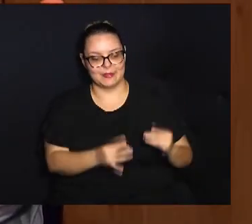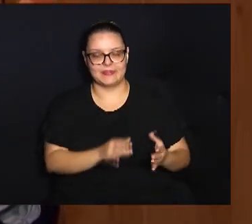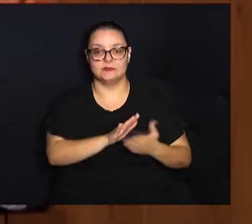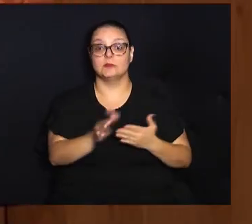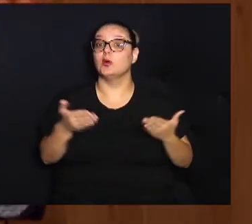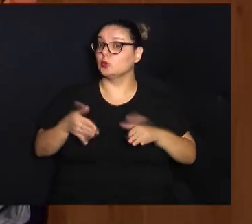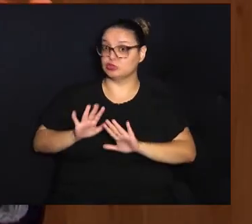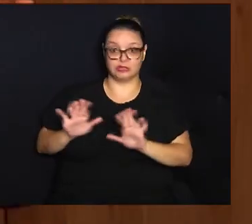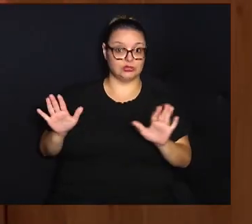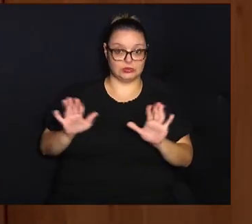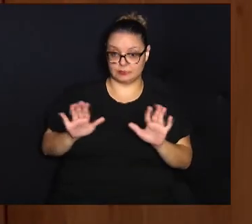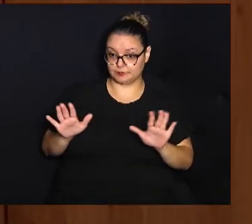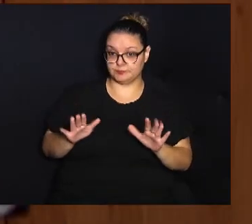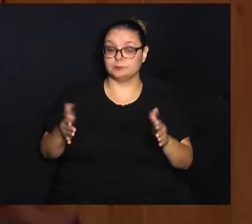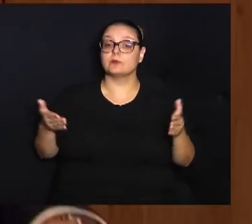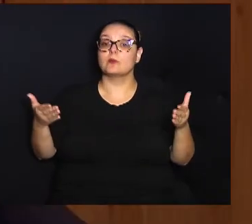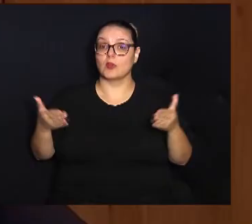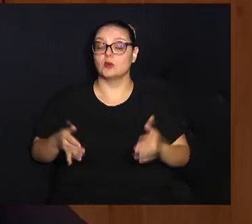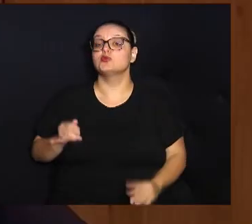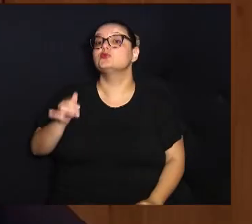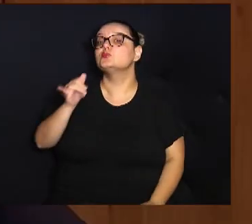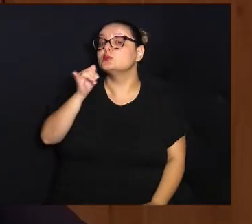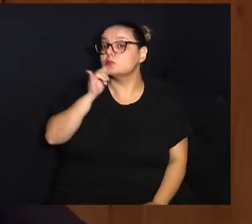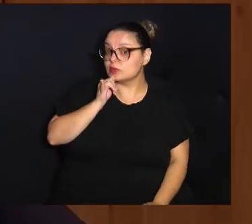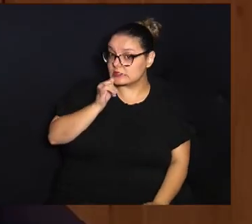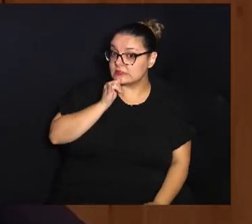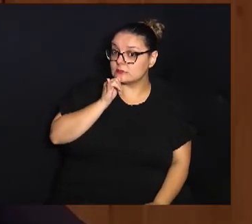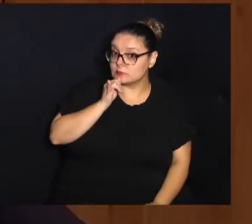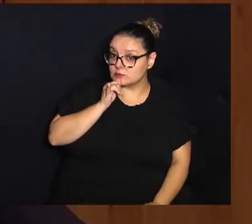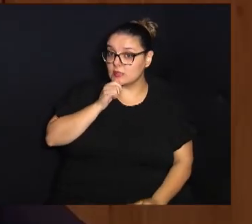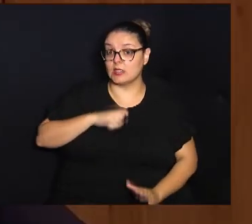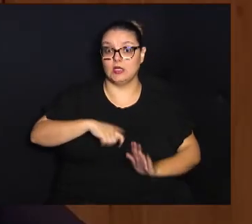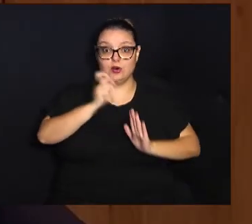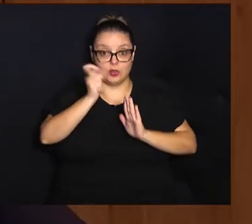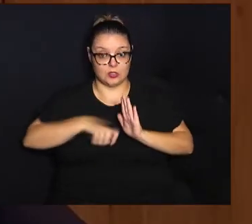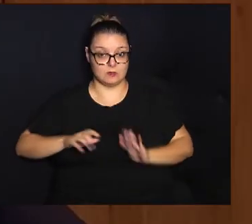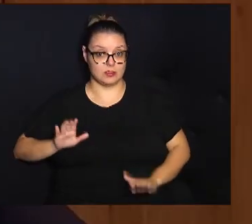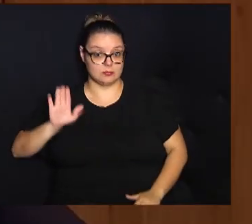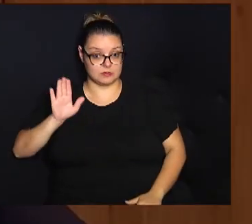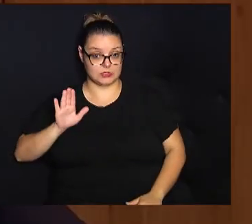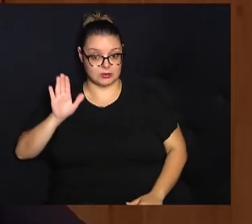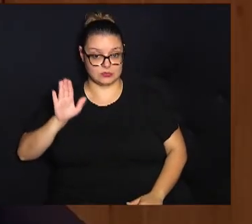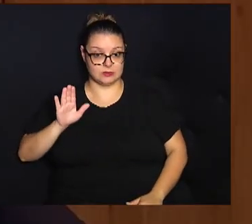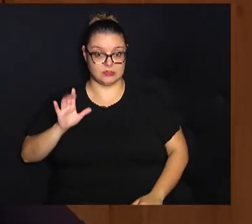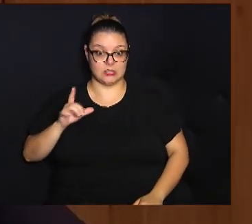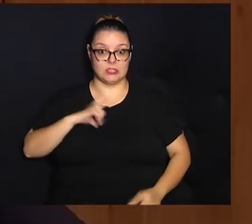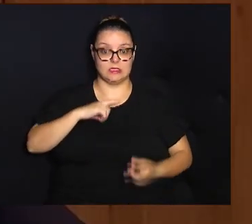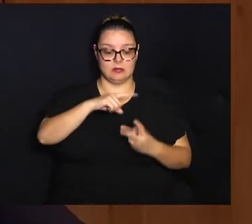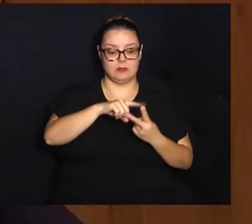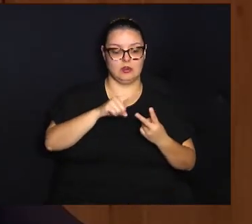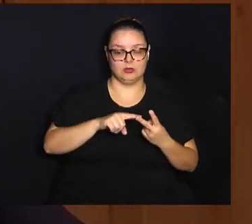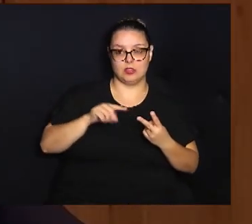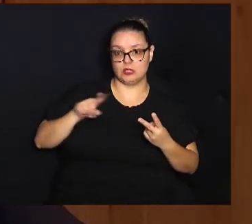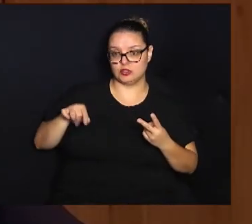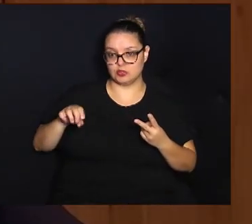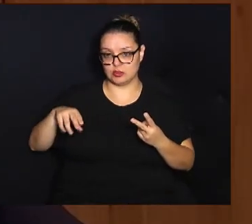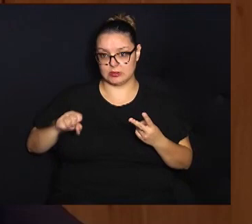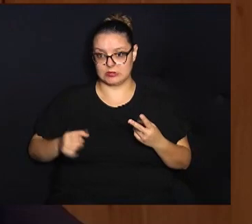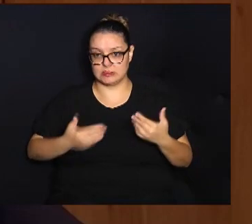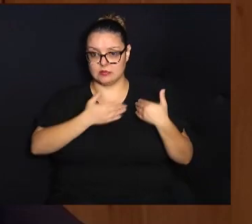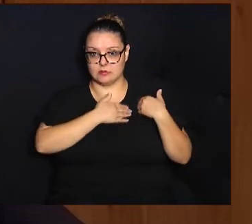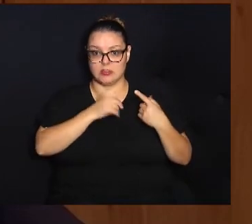não. Hoje, por exemplo, registro de candidaturas, temos 2 zonas responsáveis,